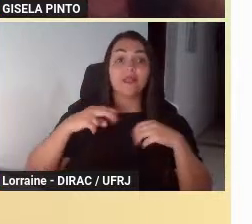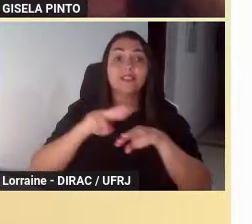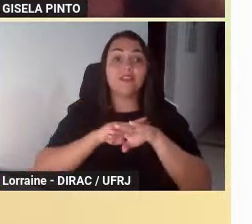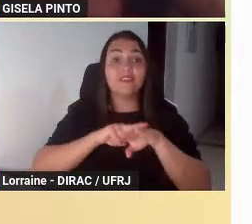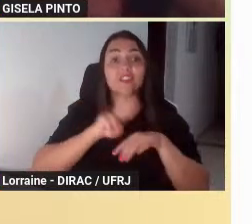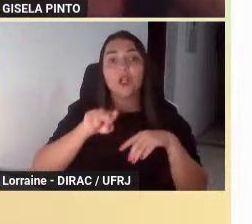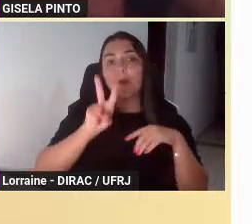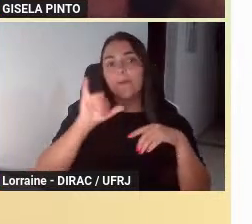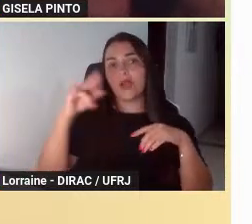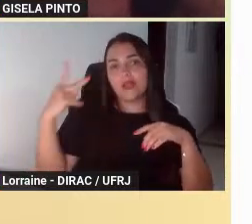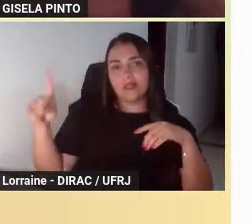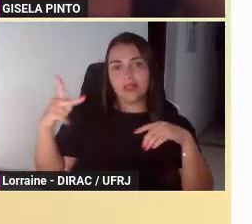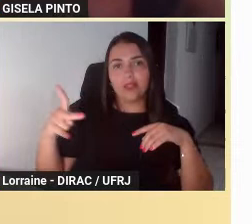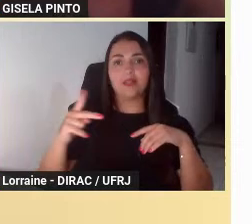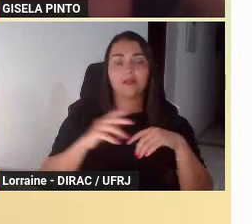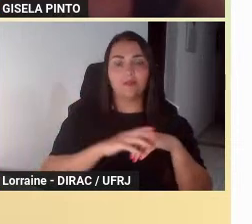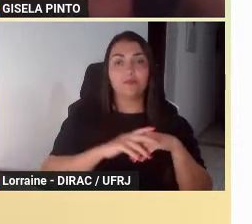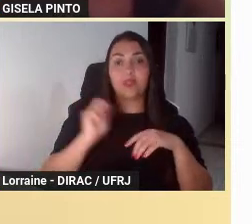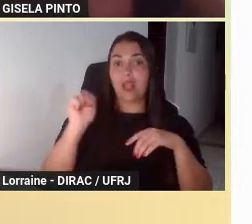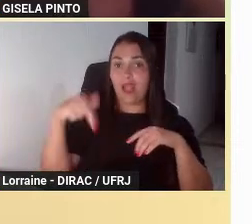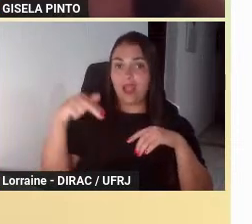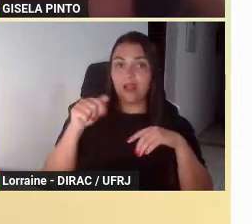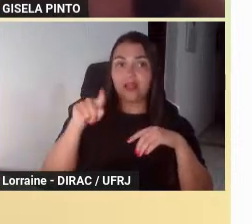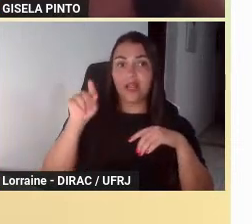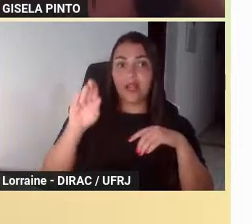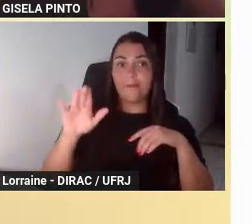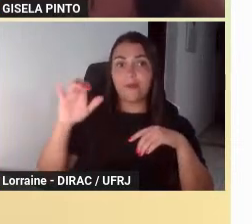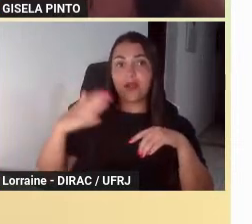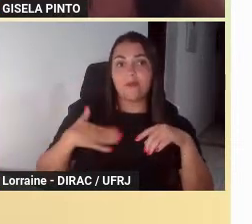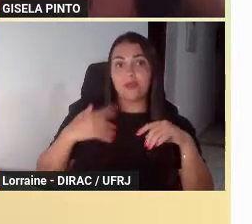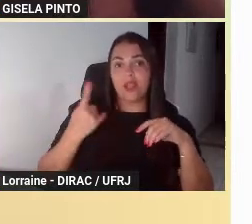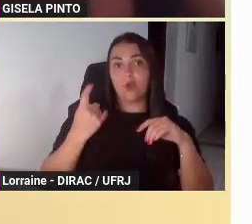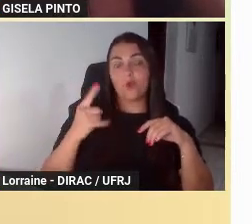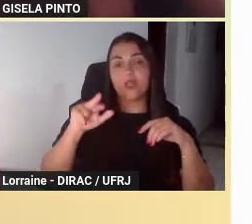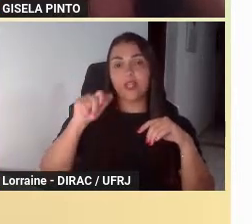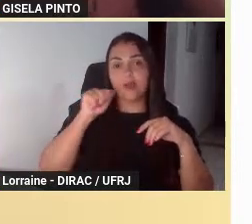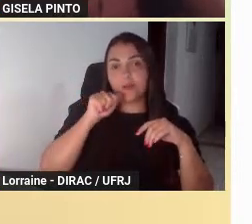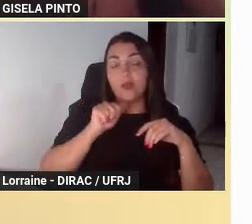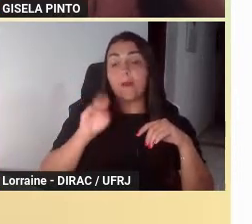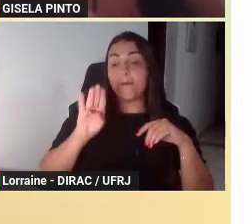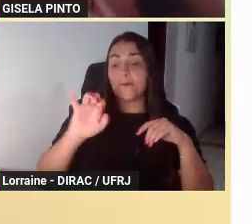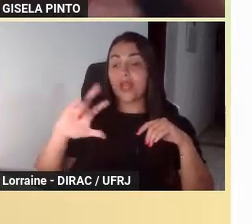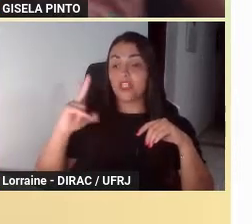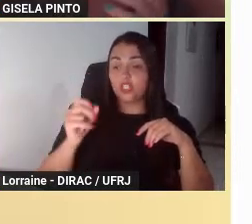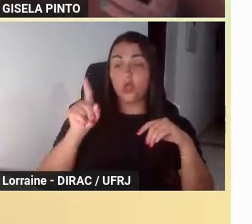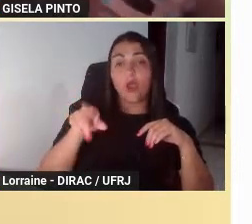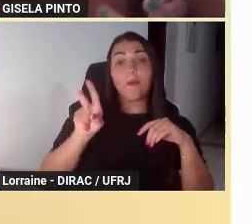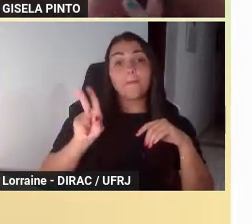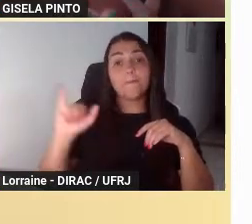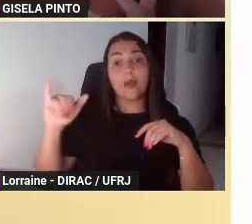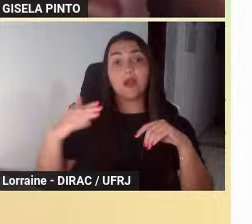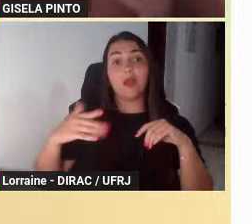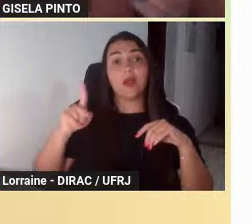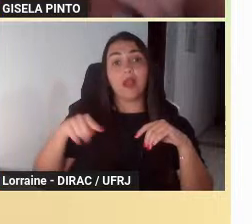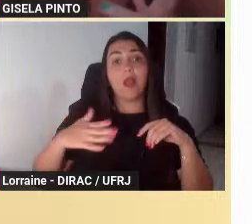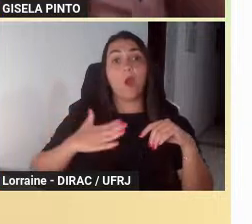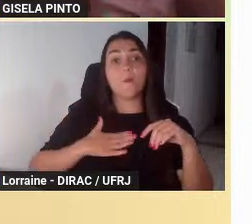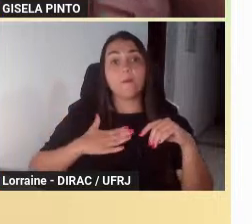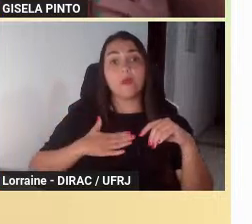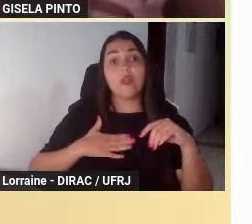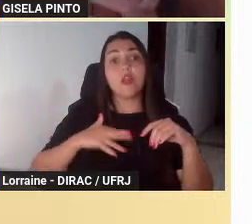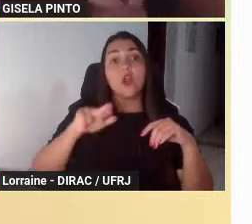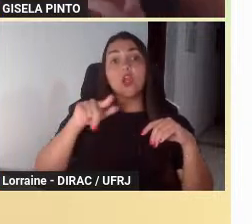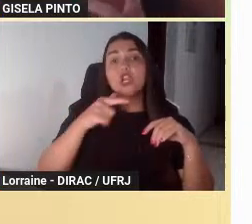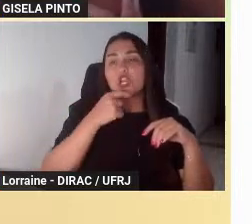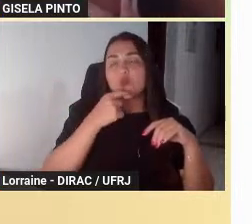né? A Ana é a mãe, minha única irmã, e Betinho é o pai, que é esse meu companheiro de vida, meu